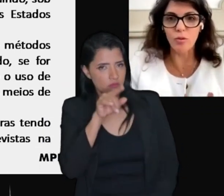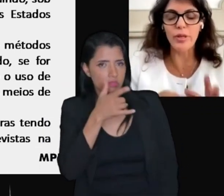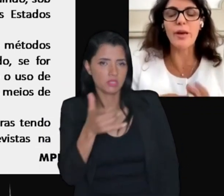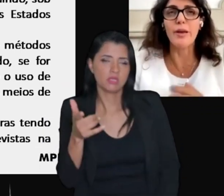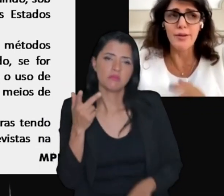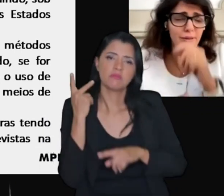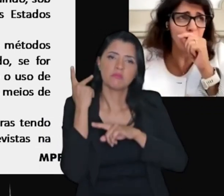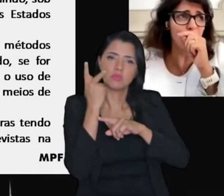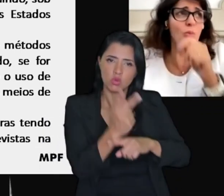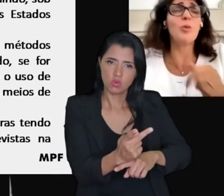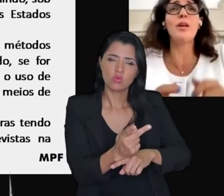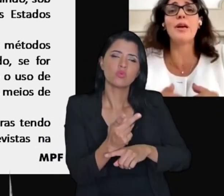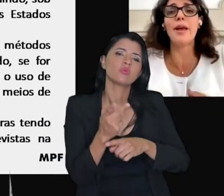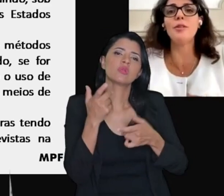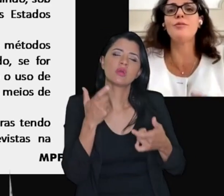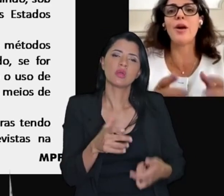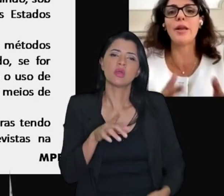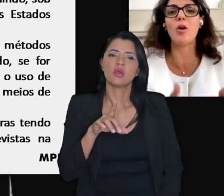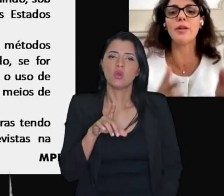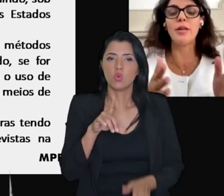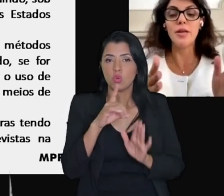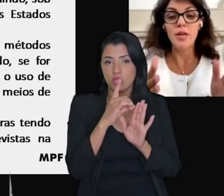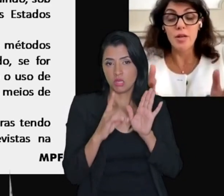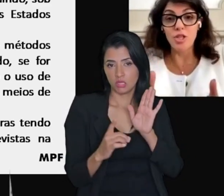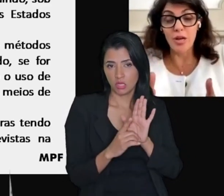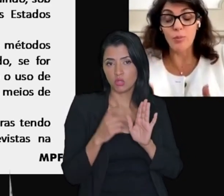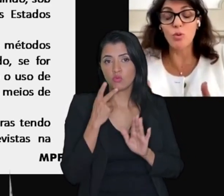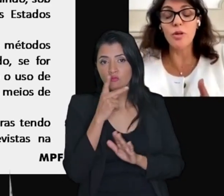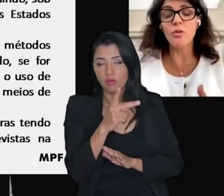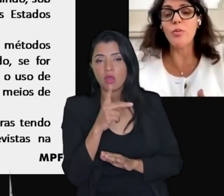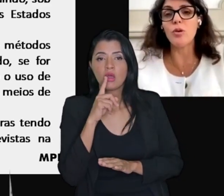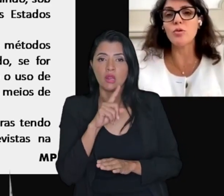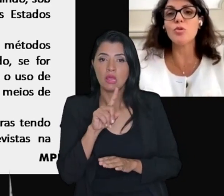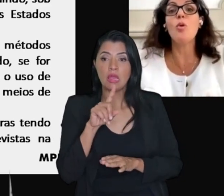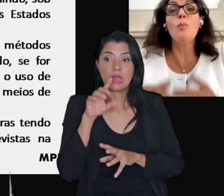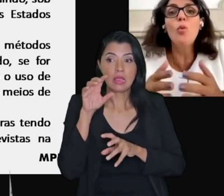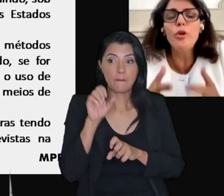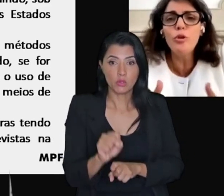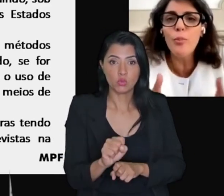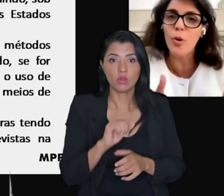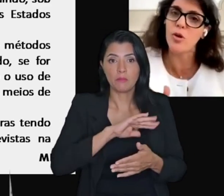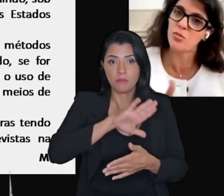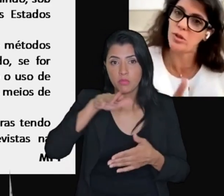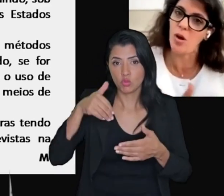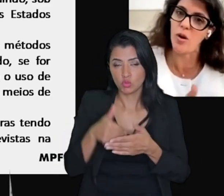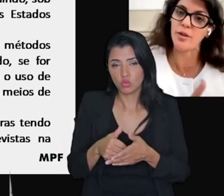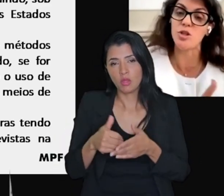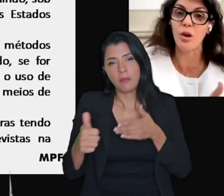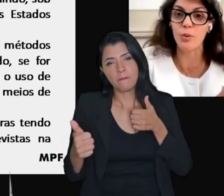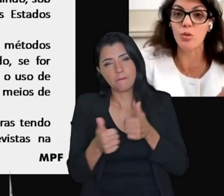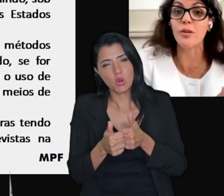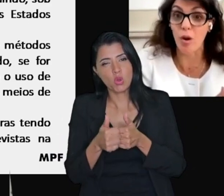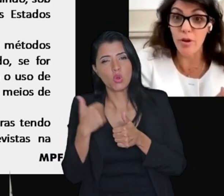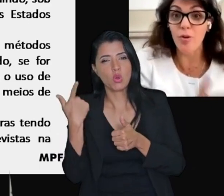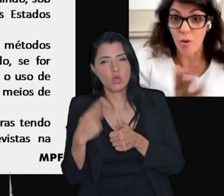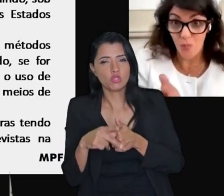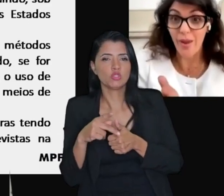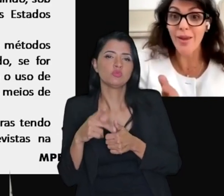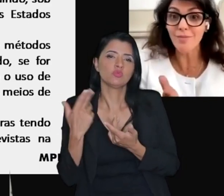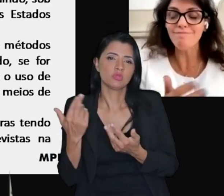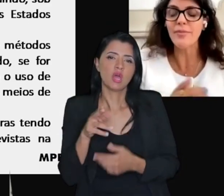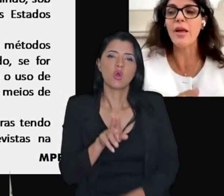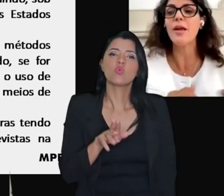procurar o decreto fala em ordem de captura do Mercosul, muito próximo da ordem de captura da